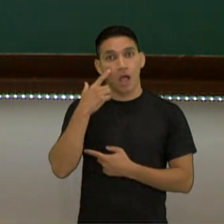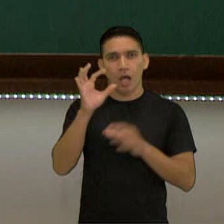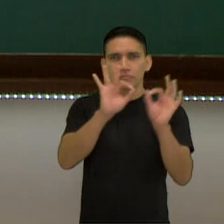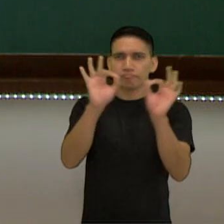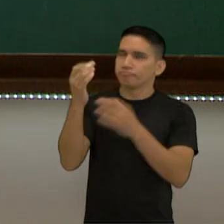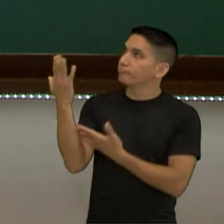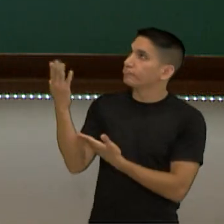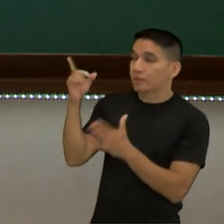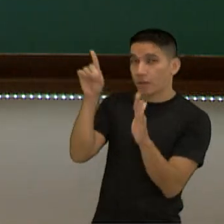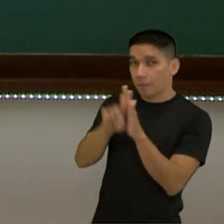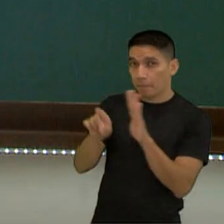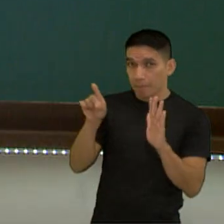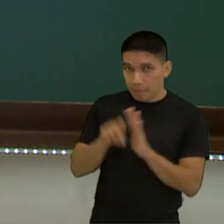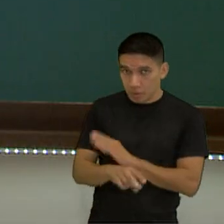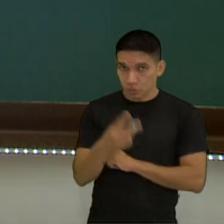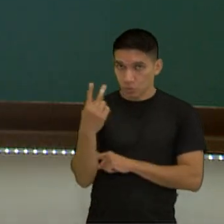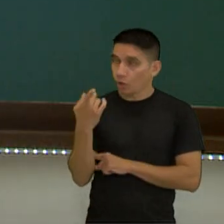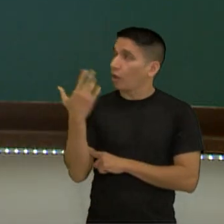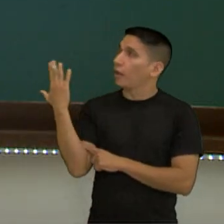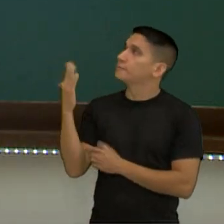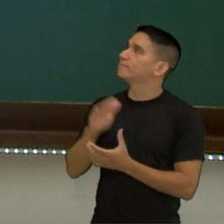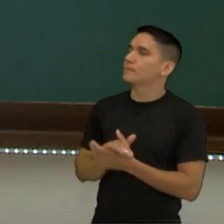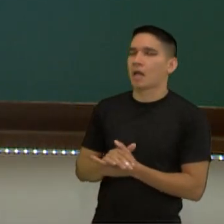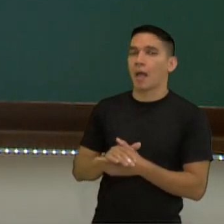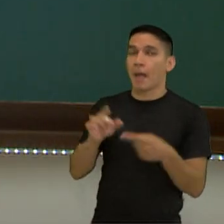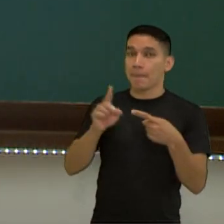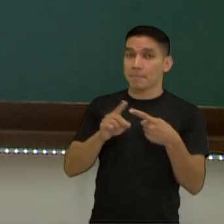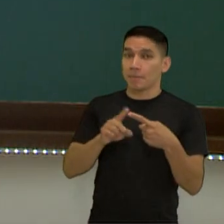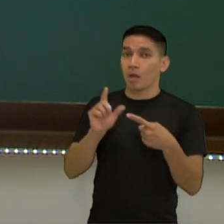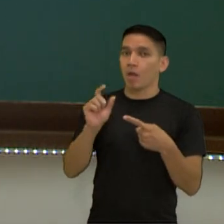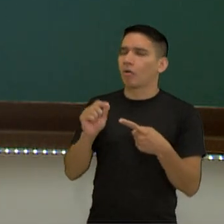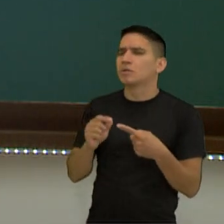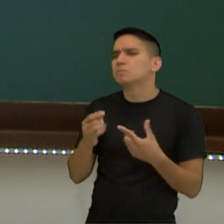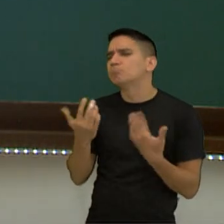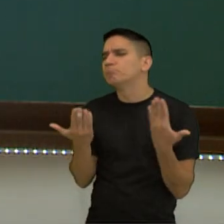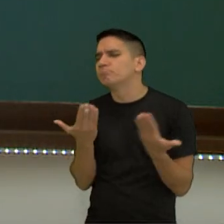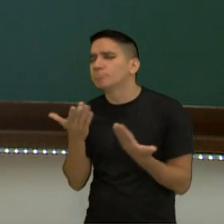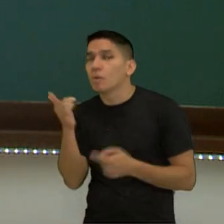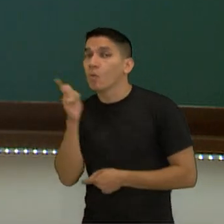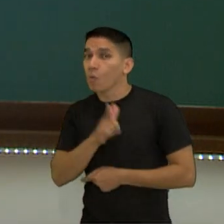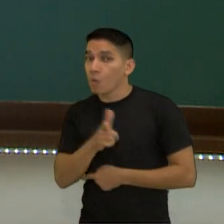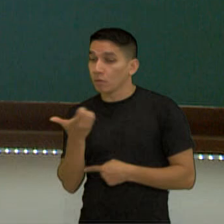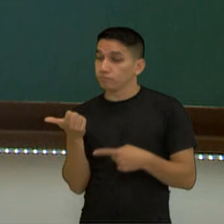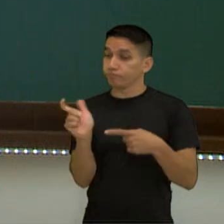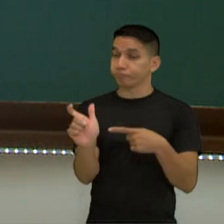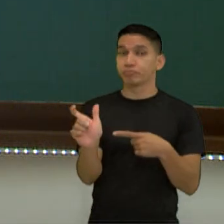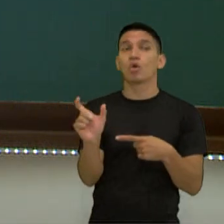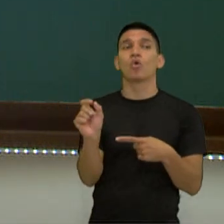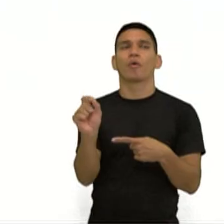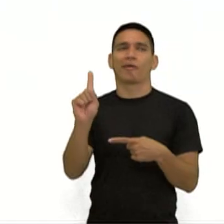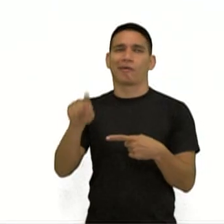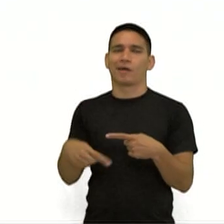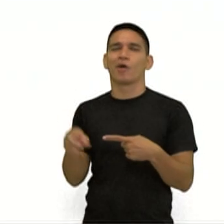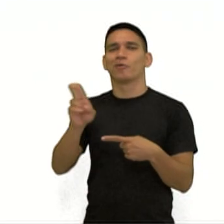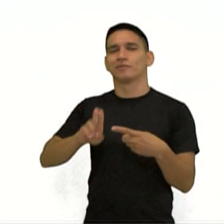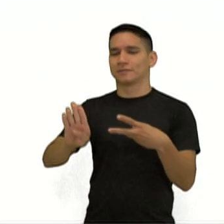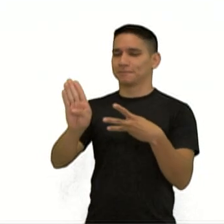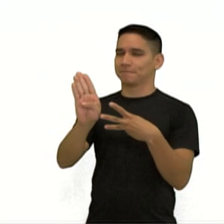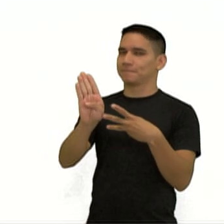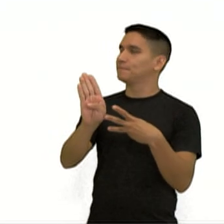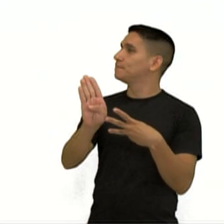Observando as nossas duas perguntas, na primeira, a possibilidade de preenchermos a primeira frase,